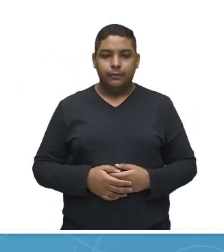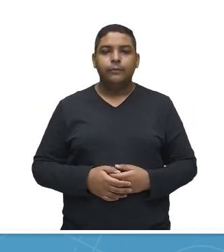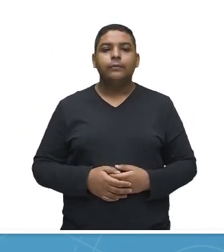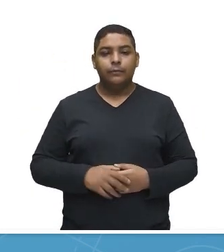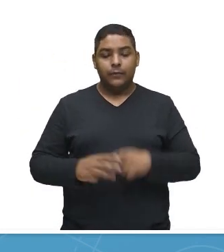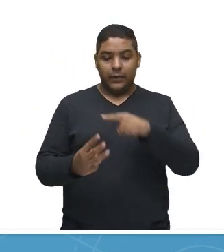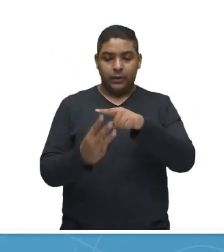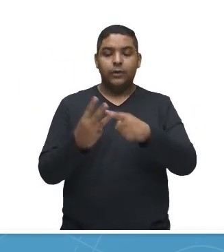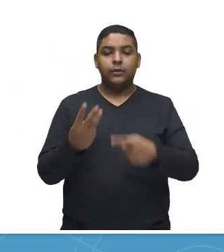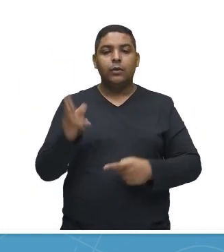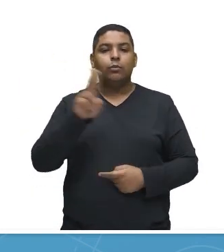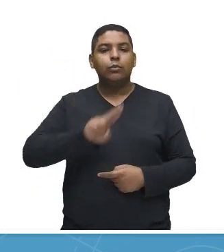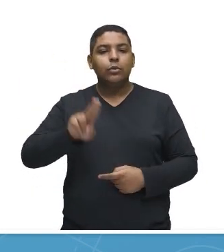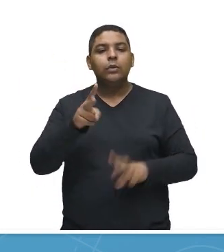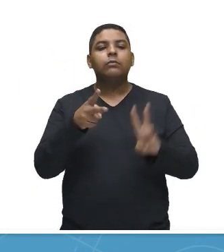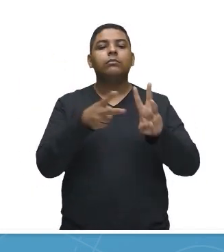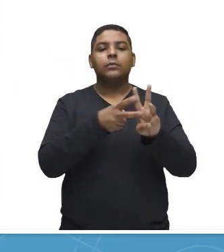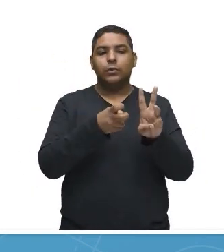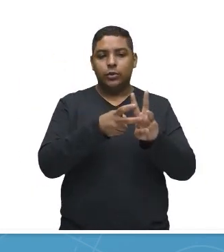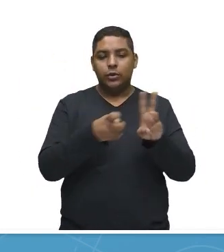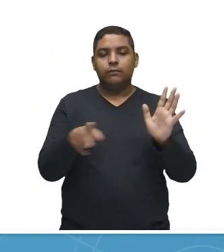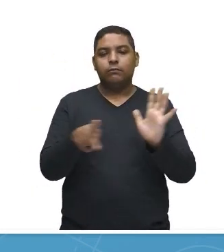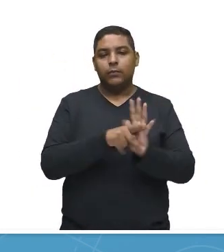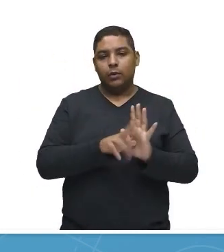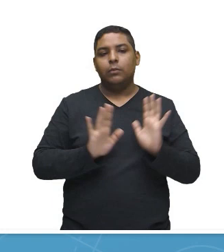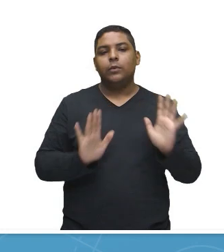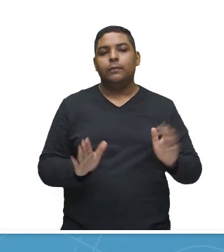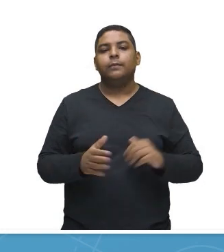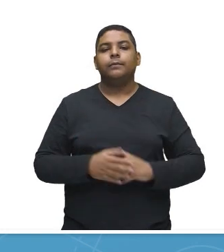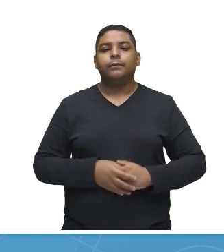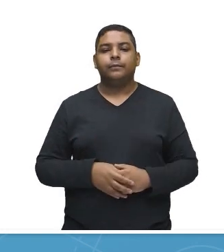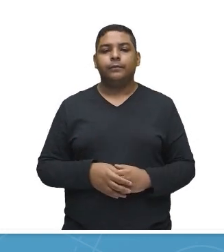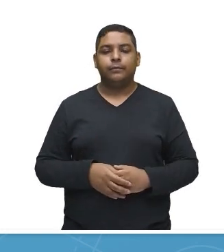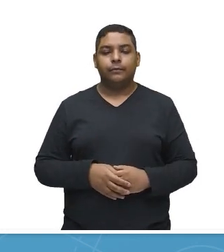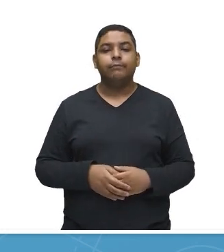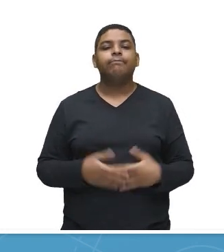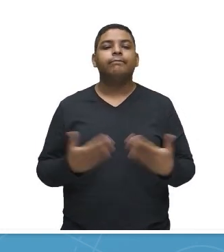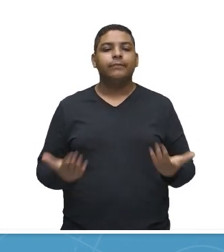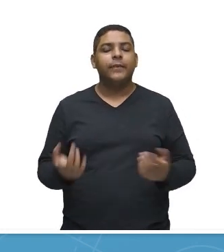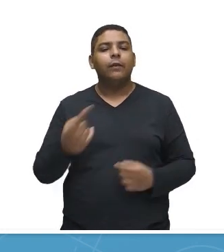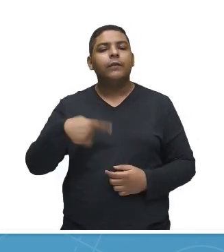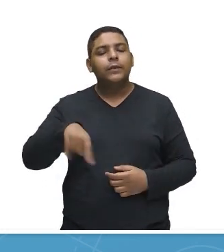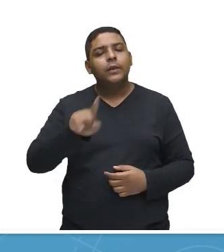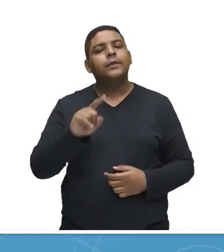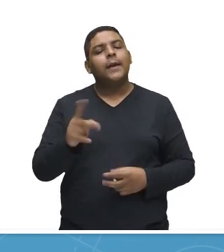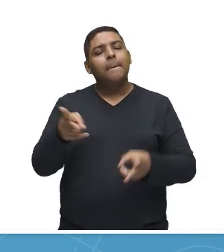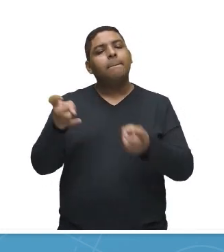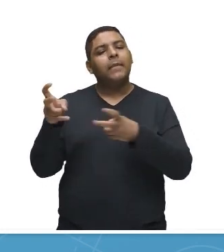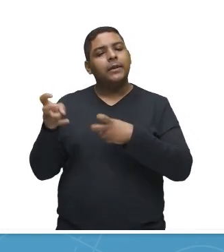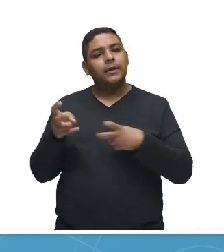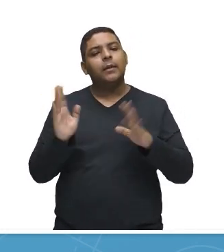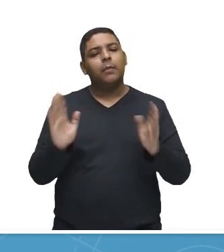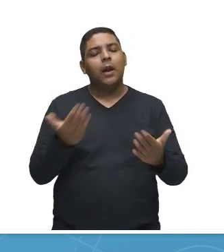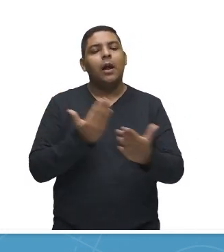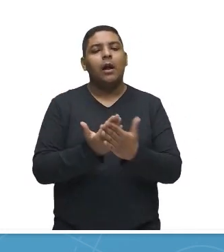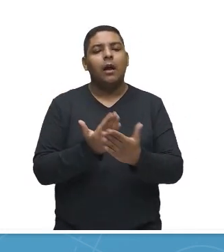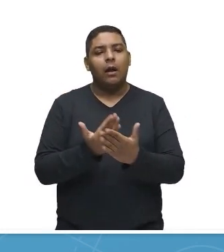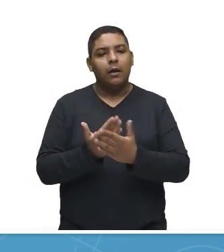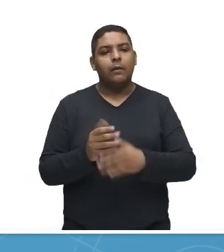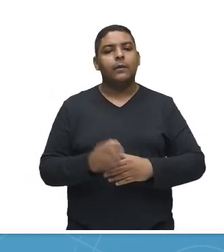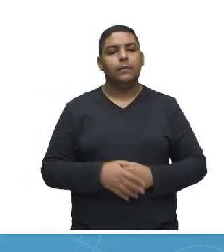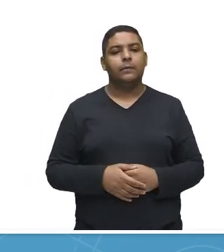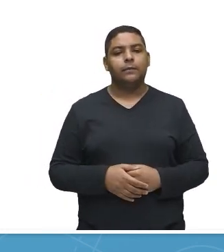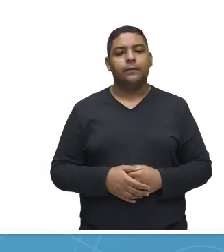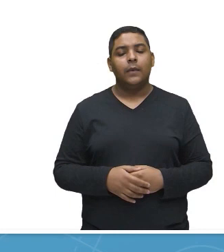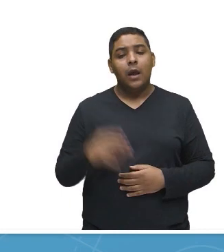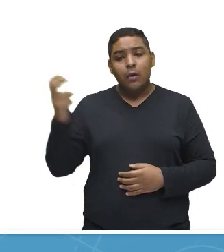utilizados pelos povos indígenas, tá? Então, gente, como vocês perceberam na nossa aula,